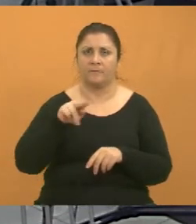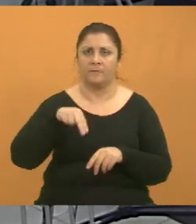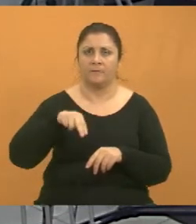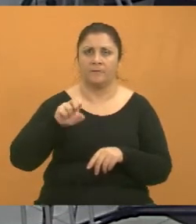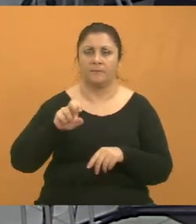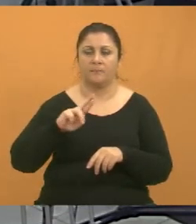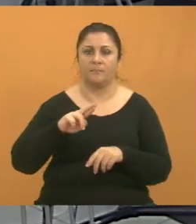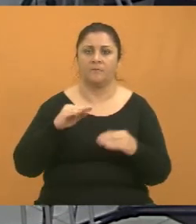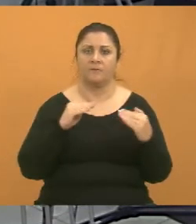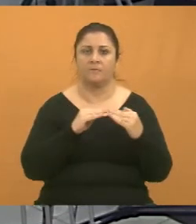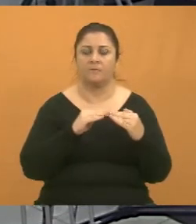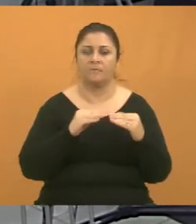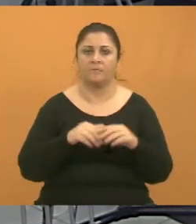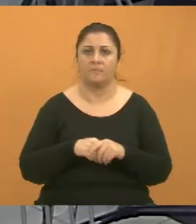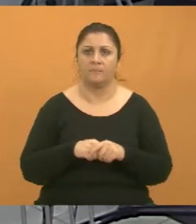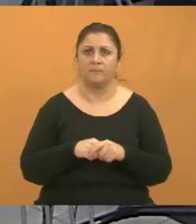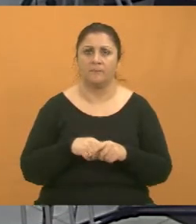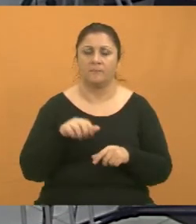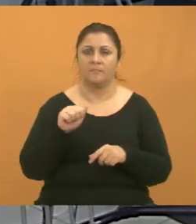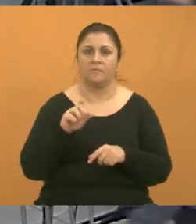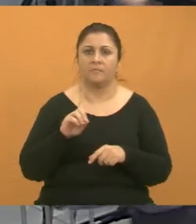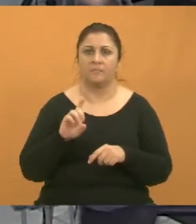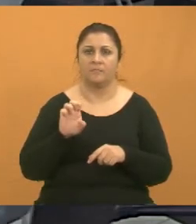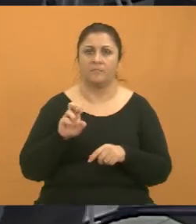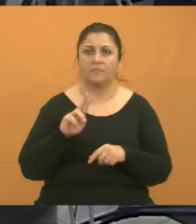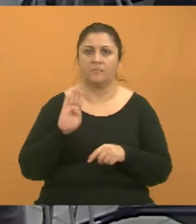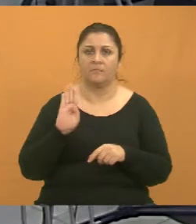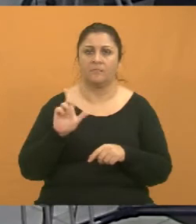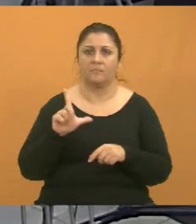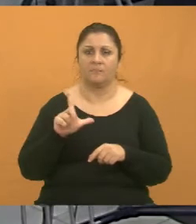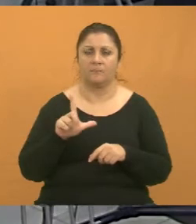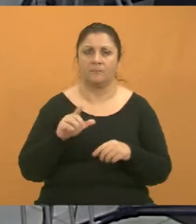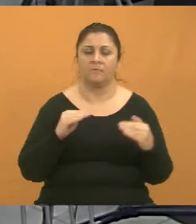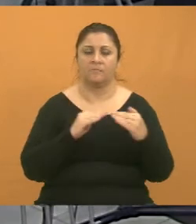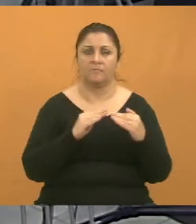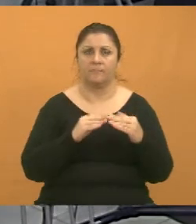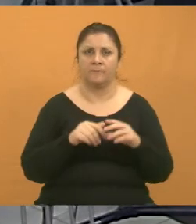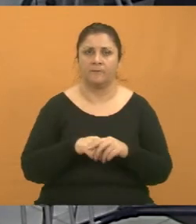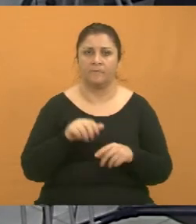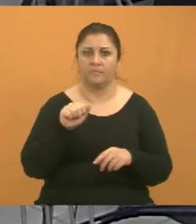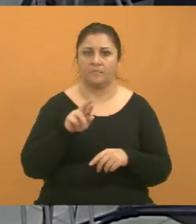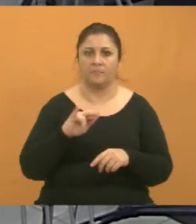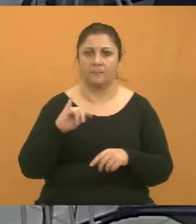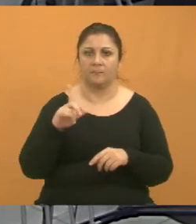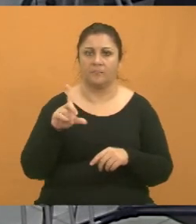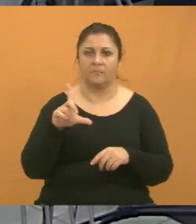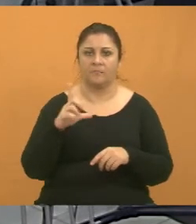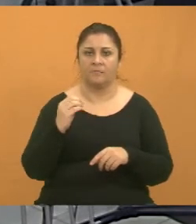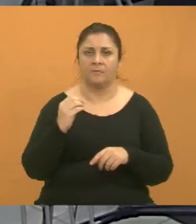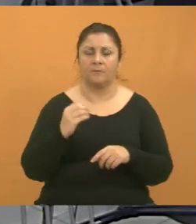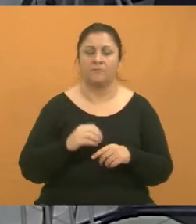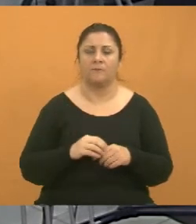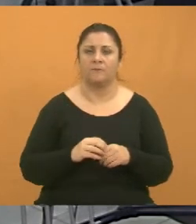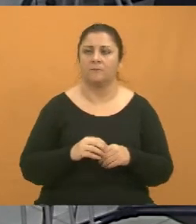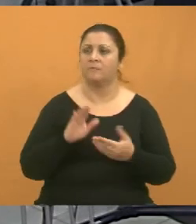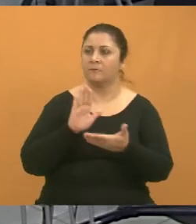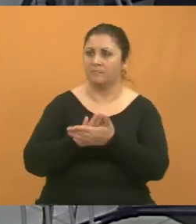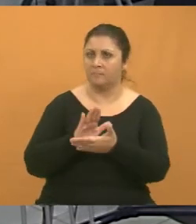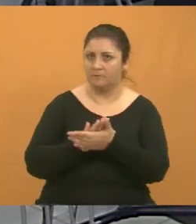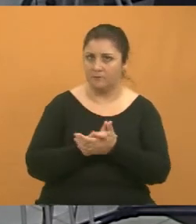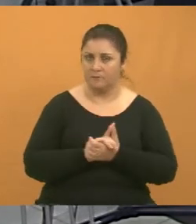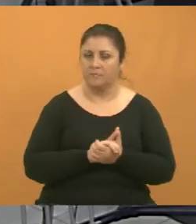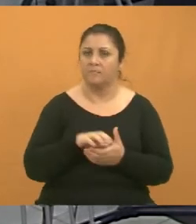Madureira? Favorável. Como vota vereador Aderbal Sodré? Favorável. Como vota vereador Arildo Batista? Parabenizar a